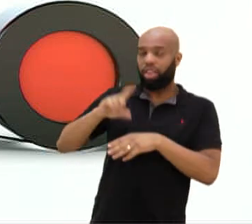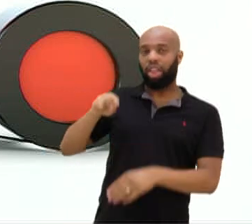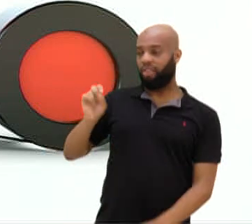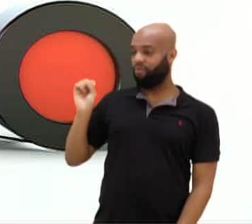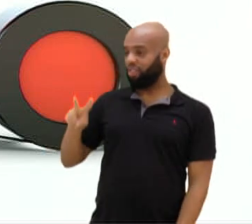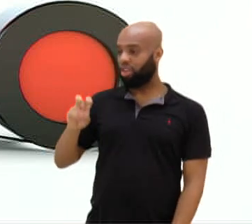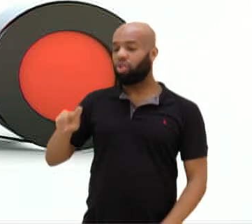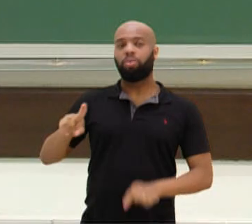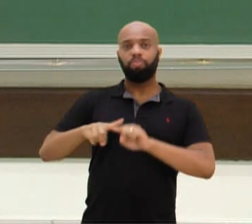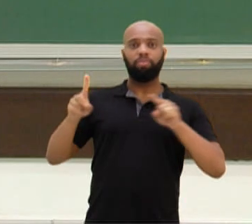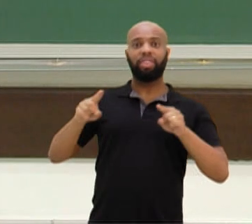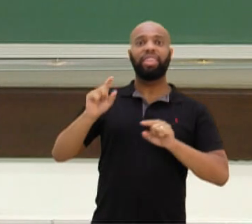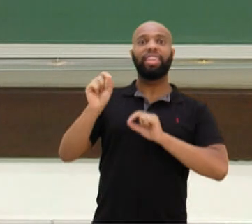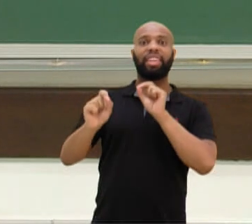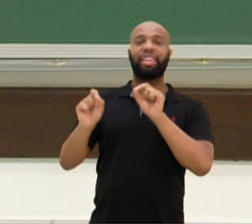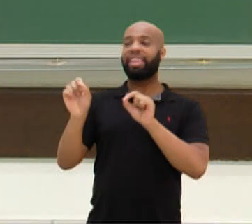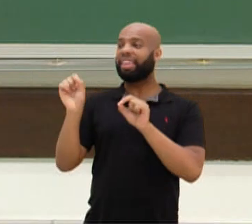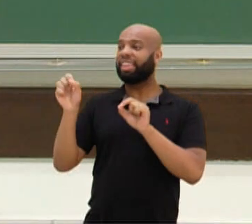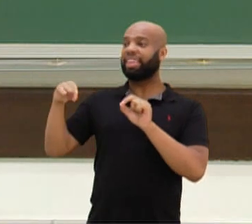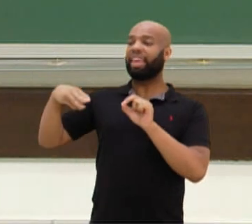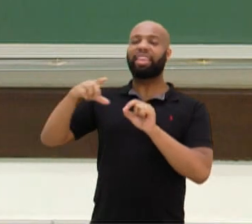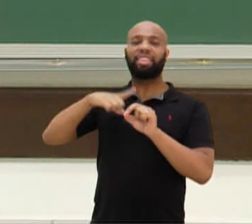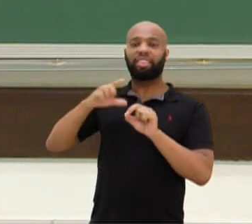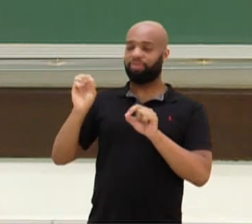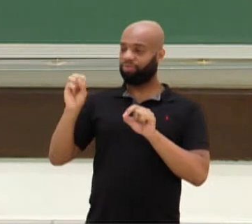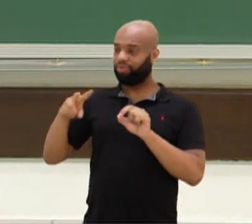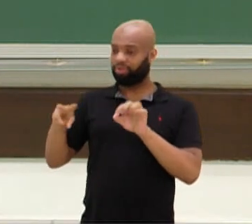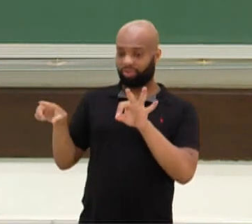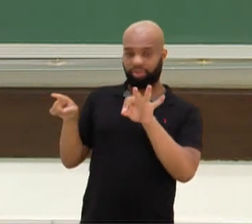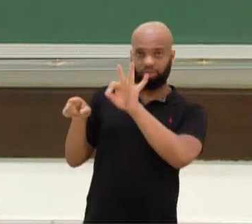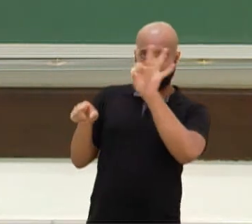transmite, é o mosquito. Então, essa campanha aqui, Zika 0, né?